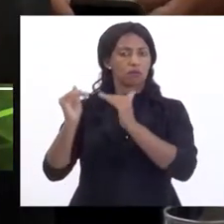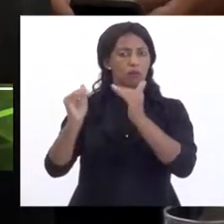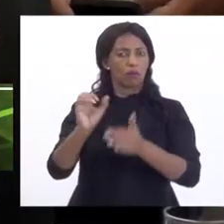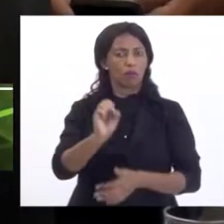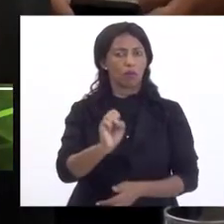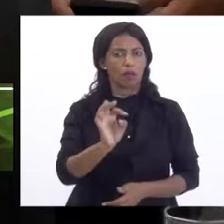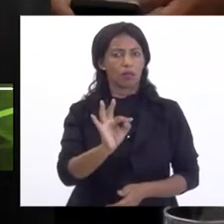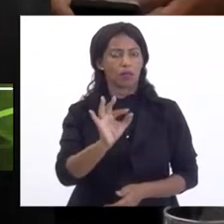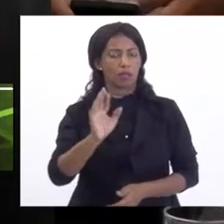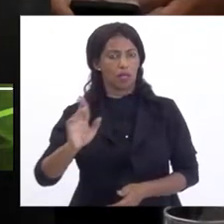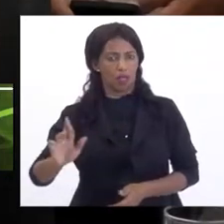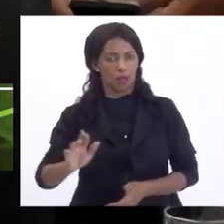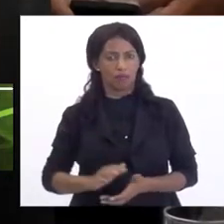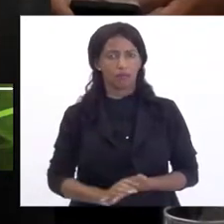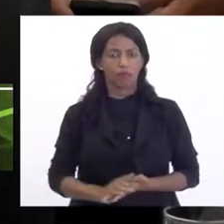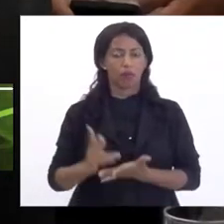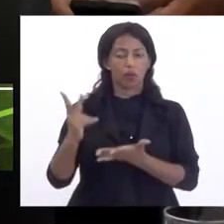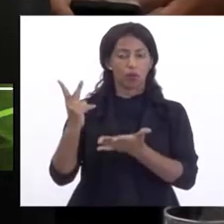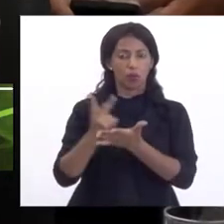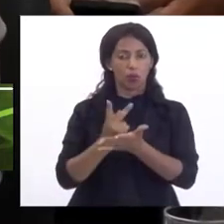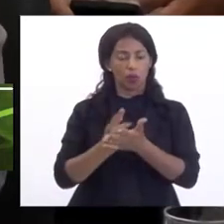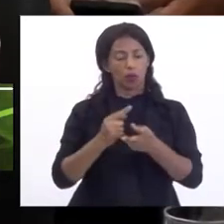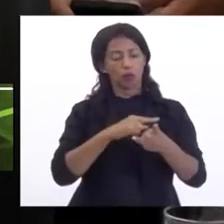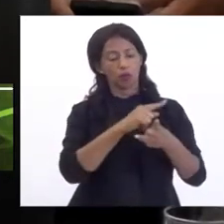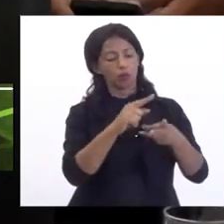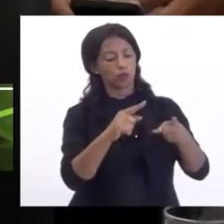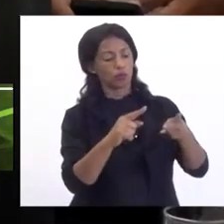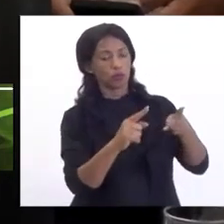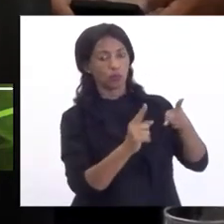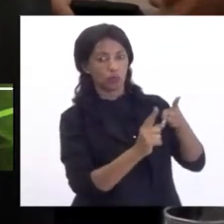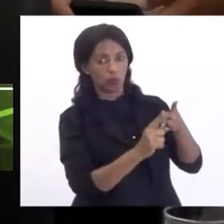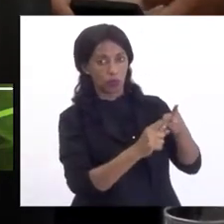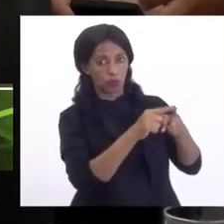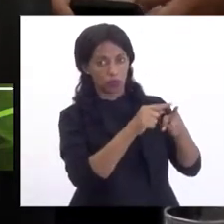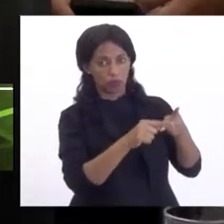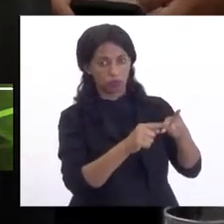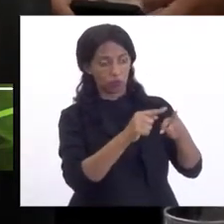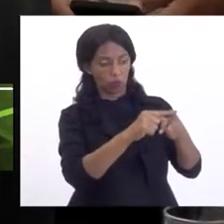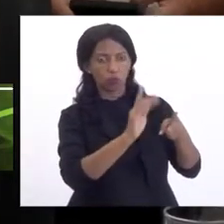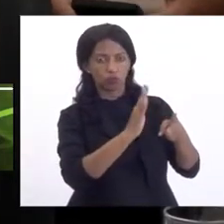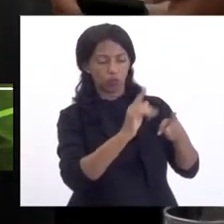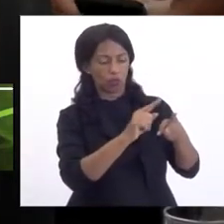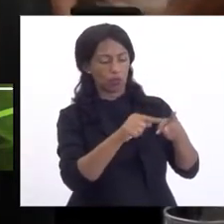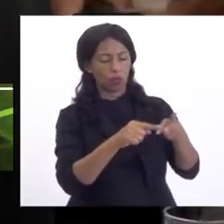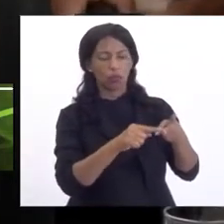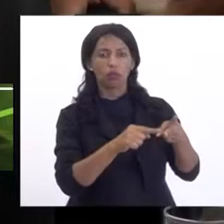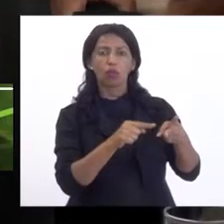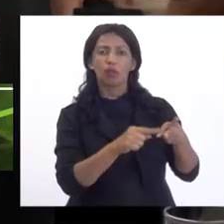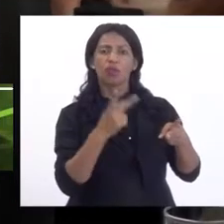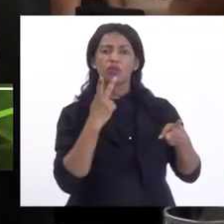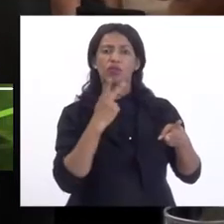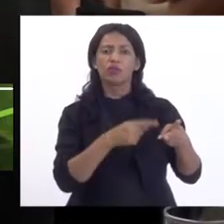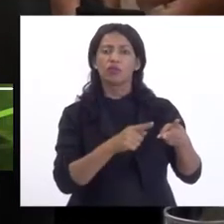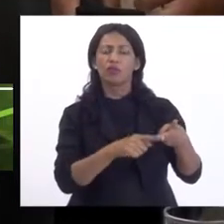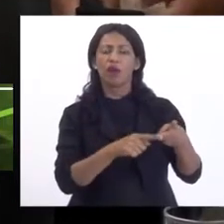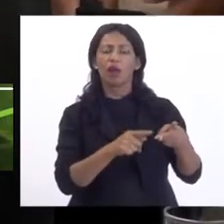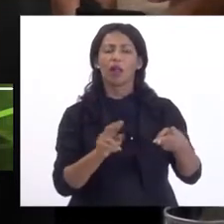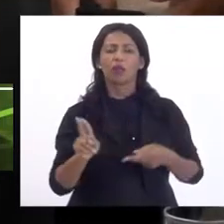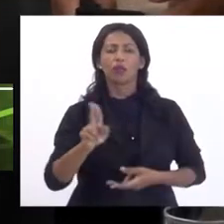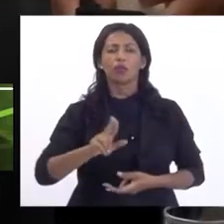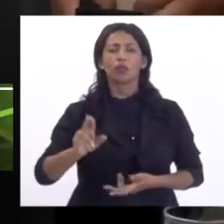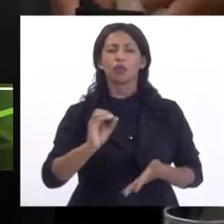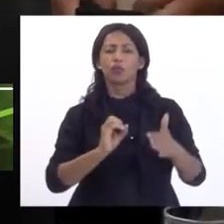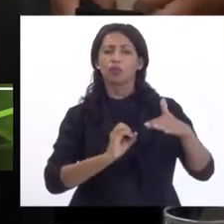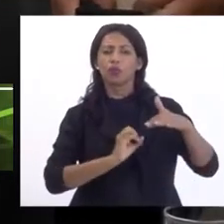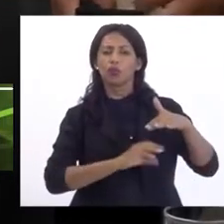A irregularidade 2 diz respeito à questão da utilização do